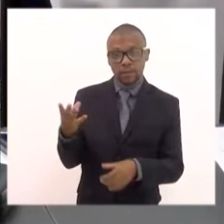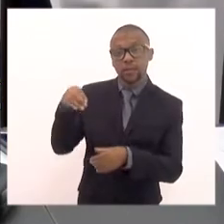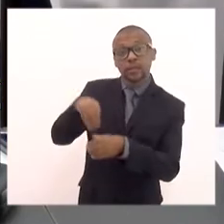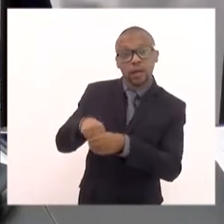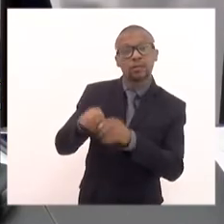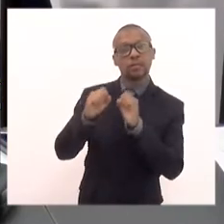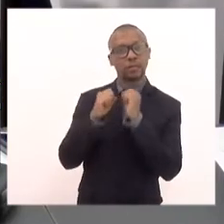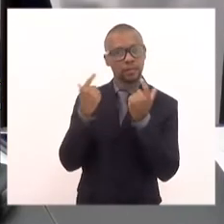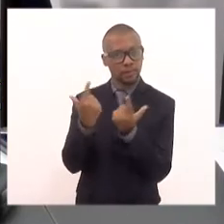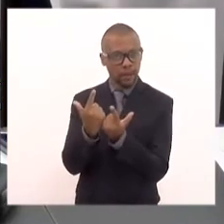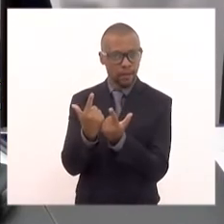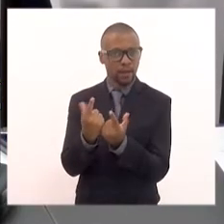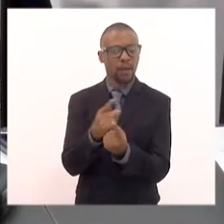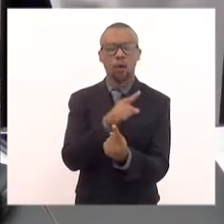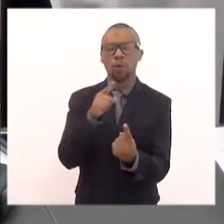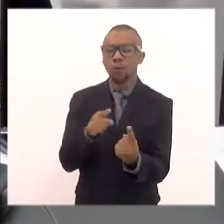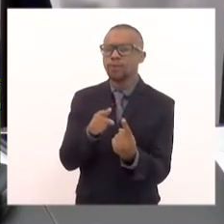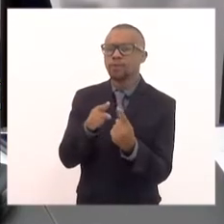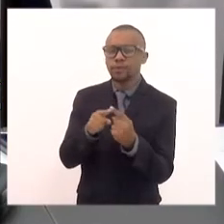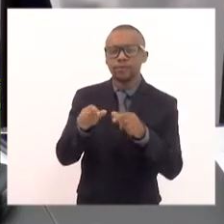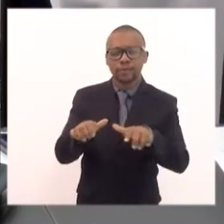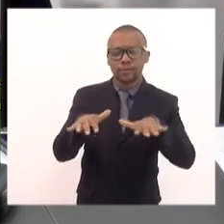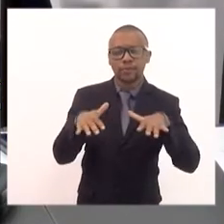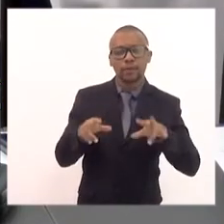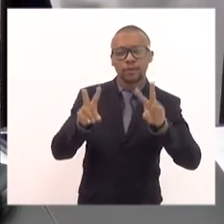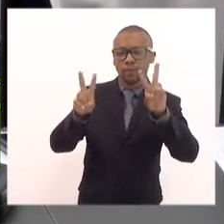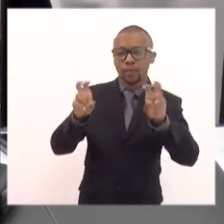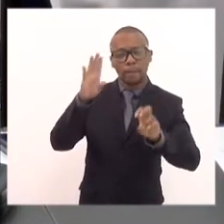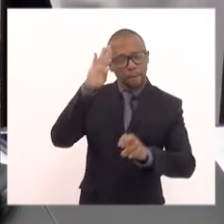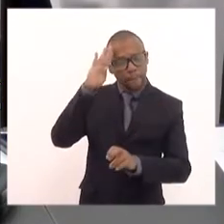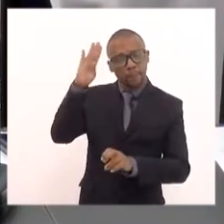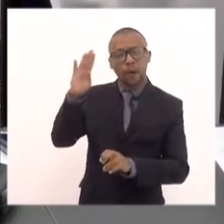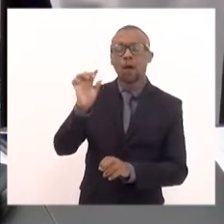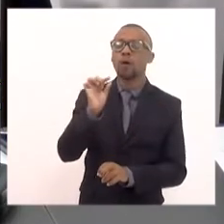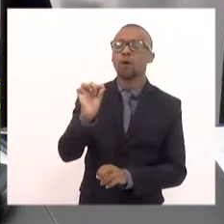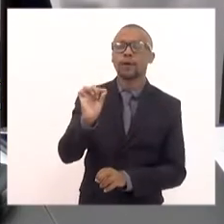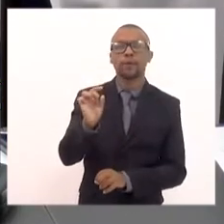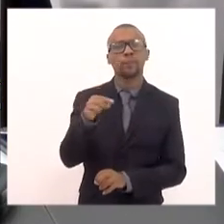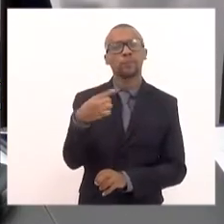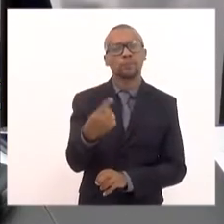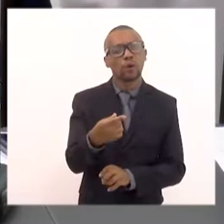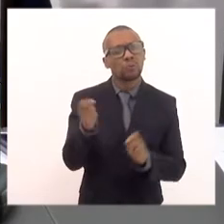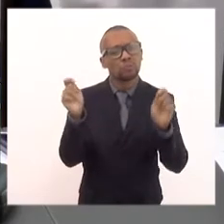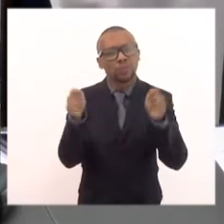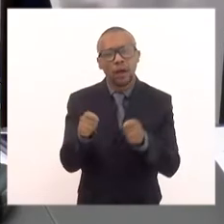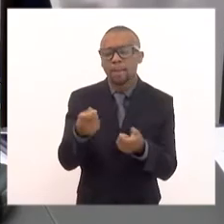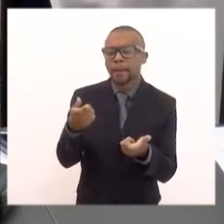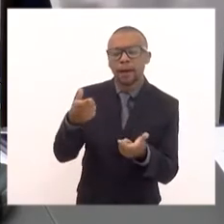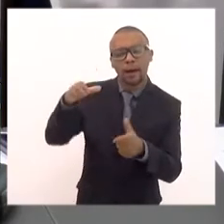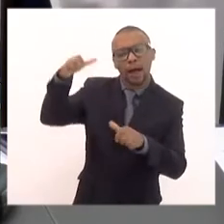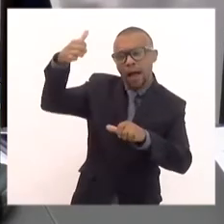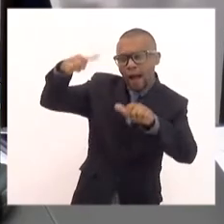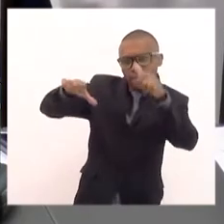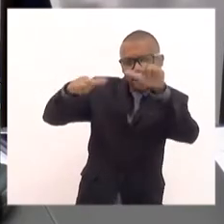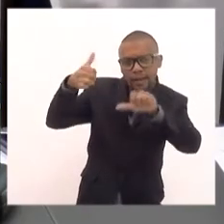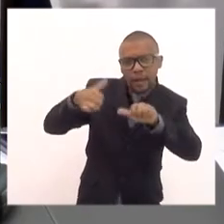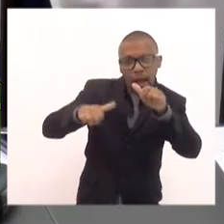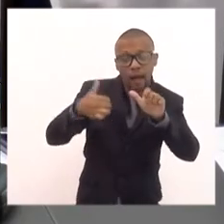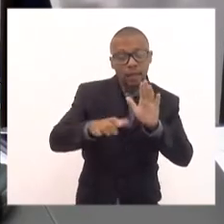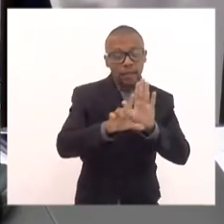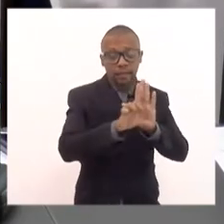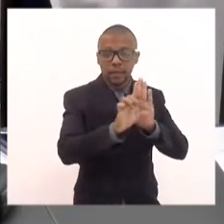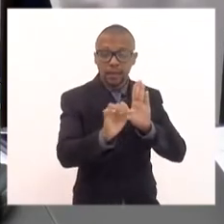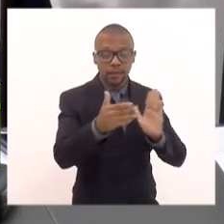objetivo dessa audiência, a nossa temática central, é fazer uma avaliação do cumprimento da